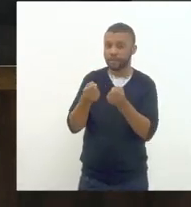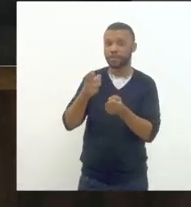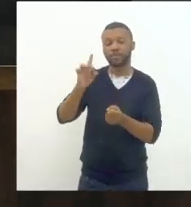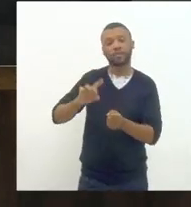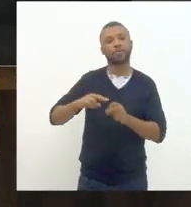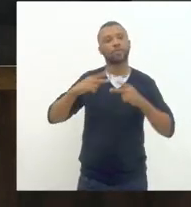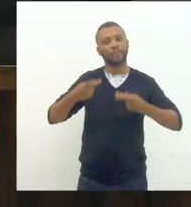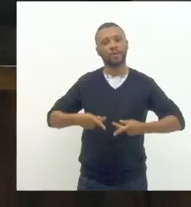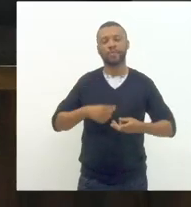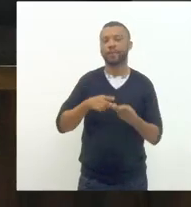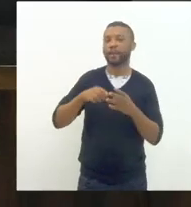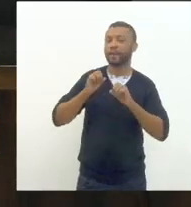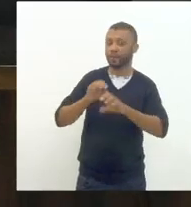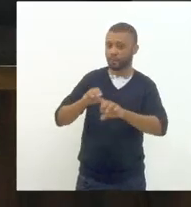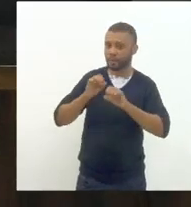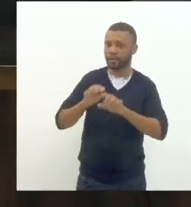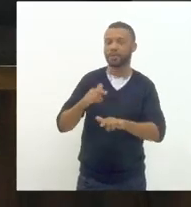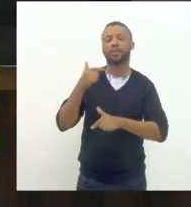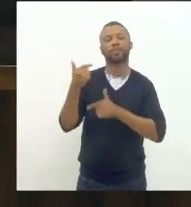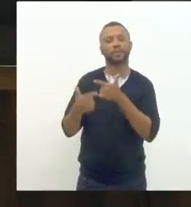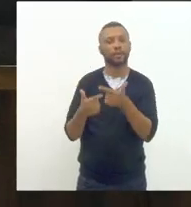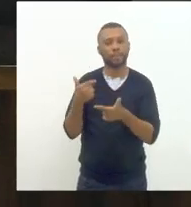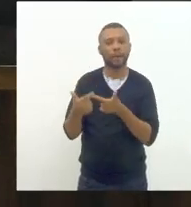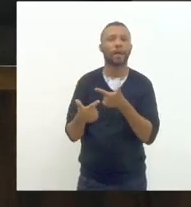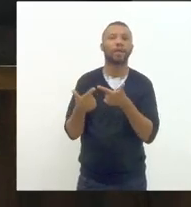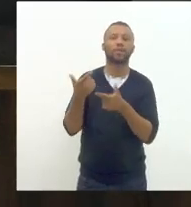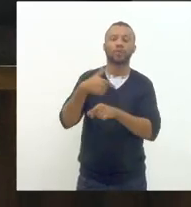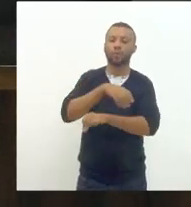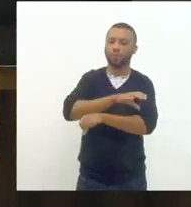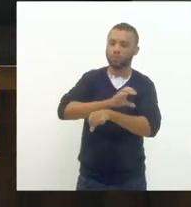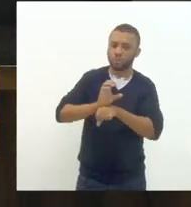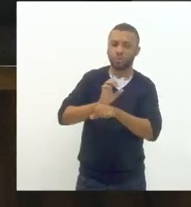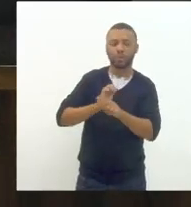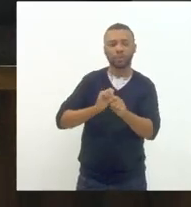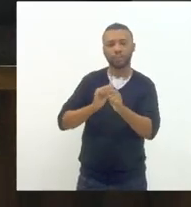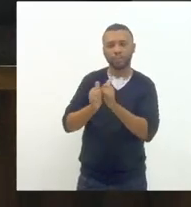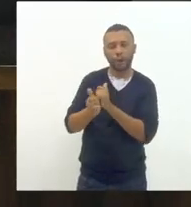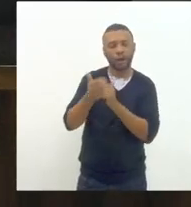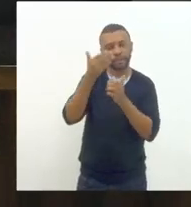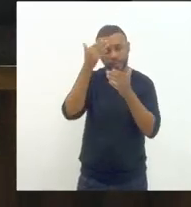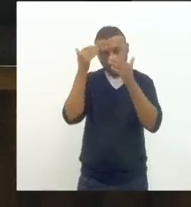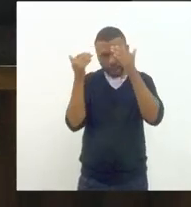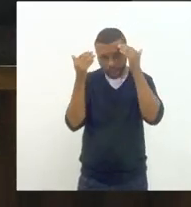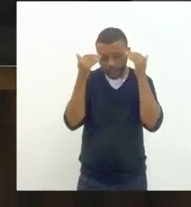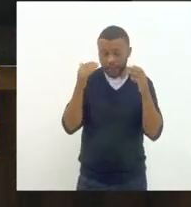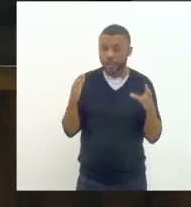Educação, Trabalho, Cultura, Esporte, Lazer e Orçamento.